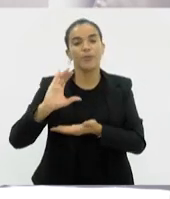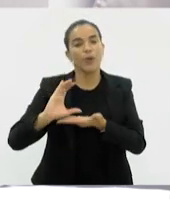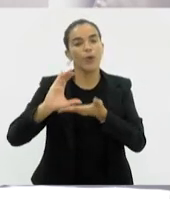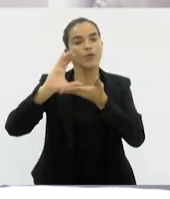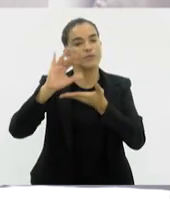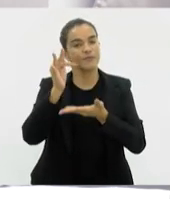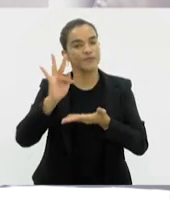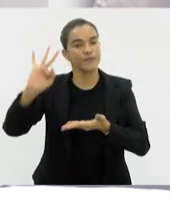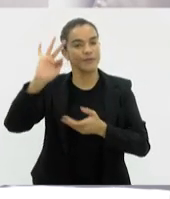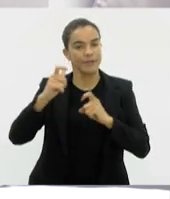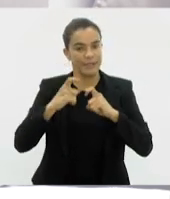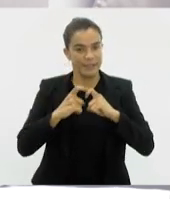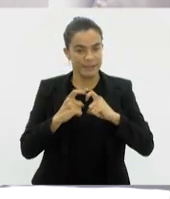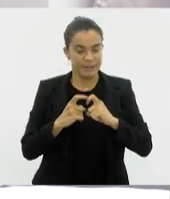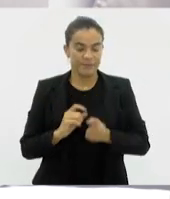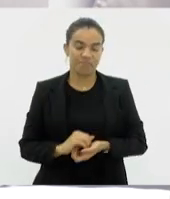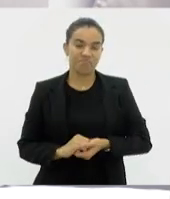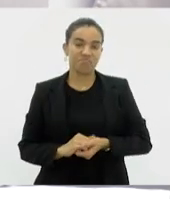de Medicina. Então,